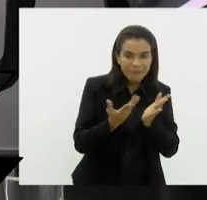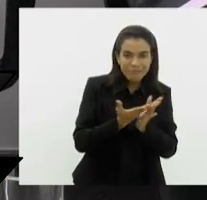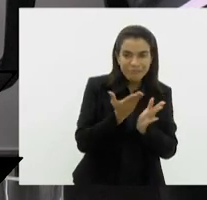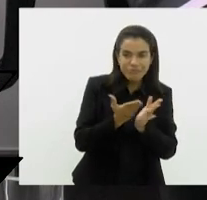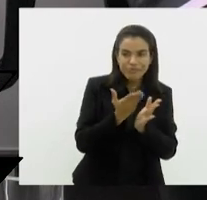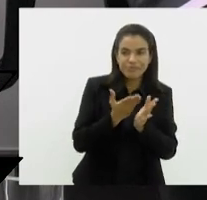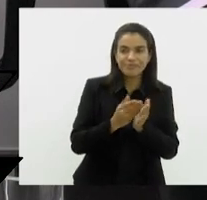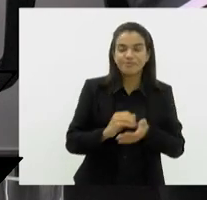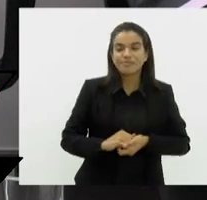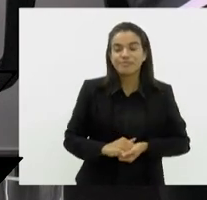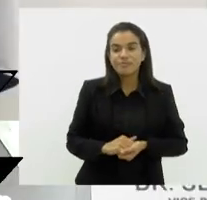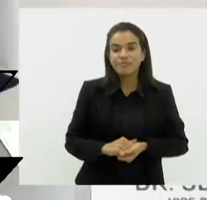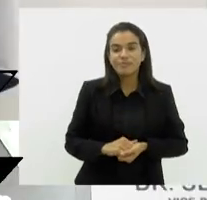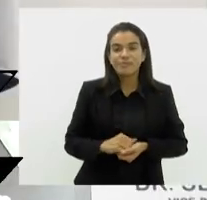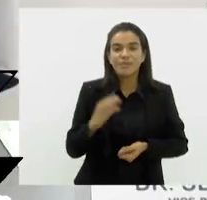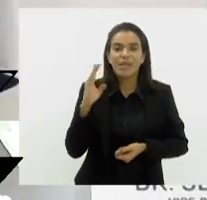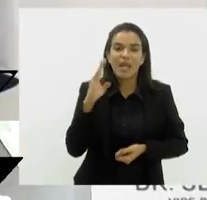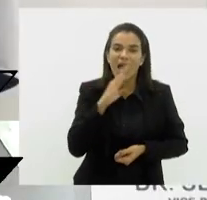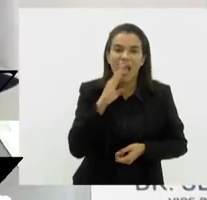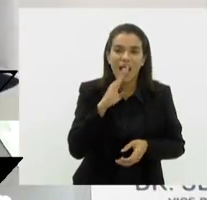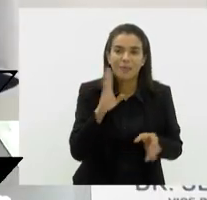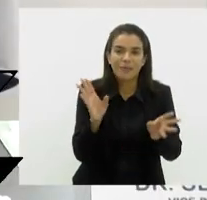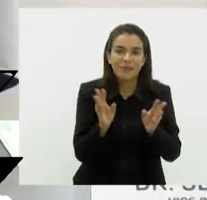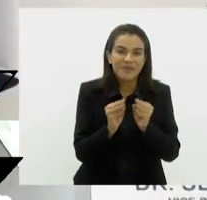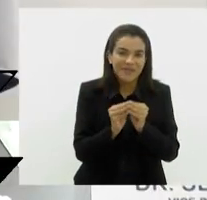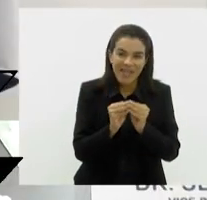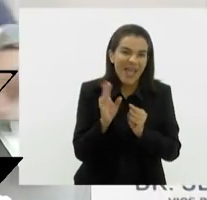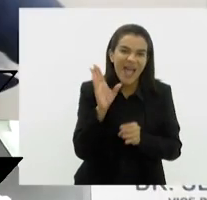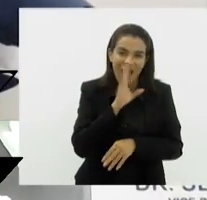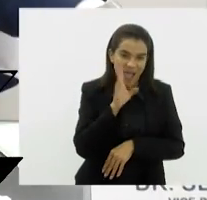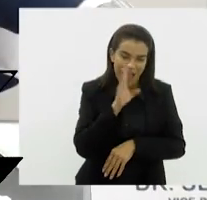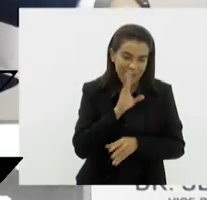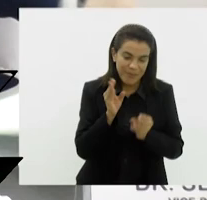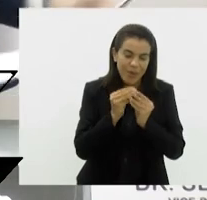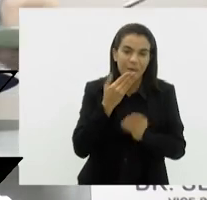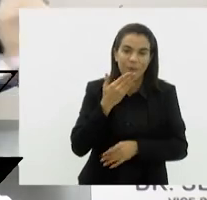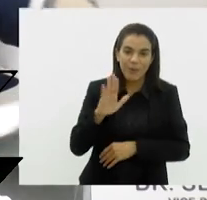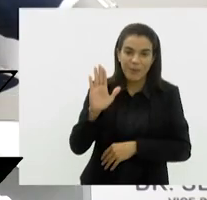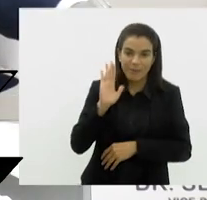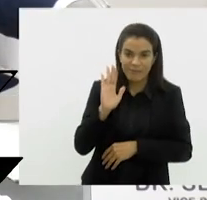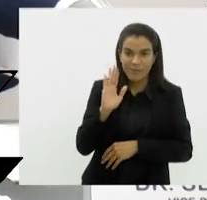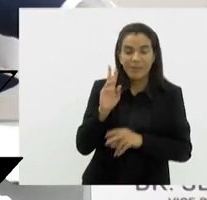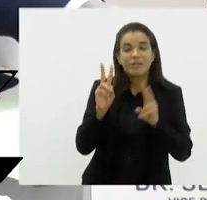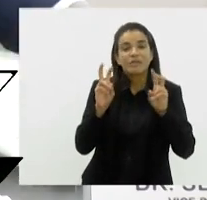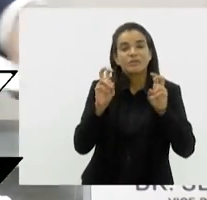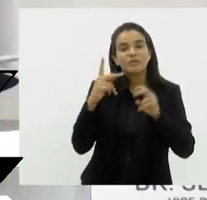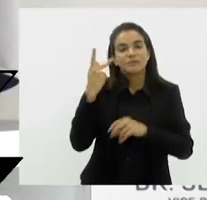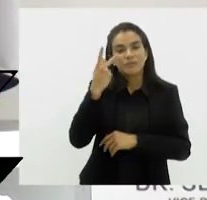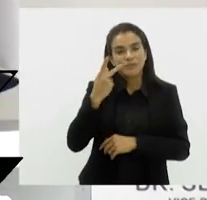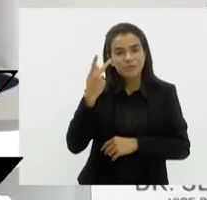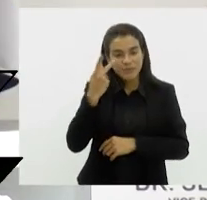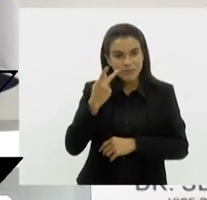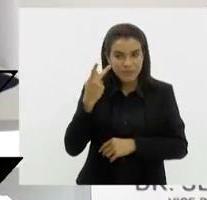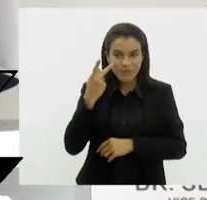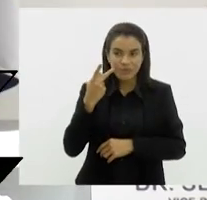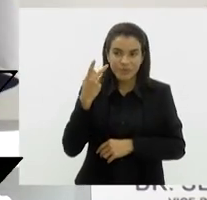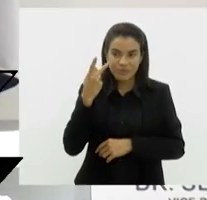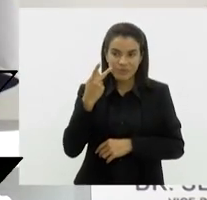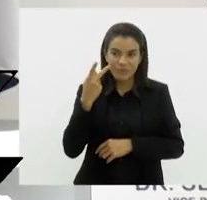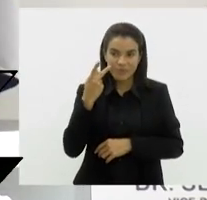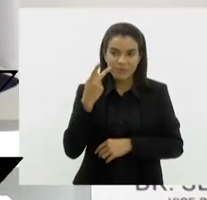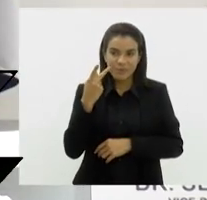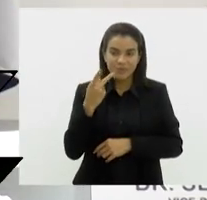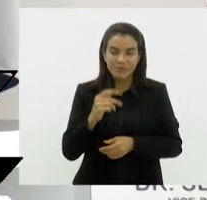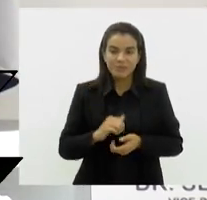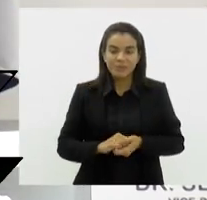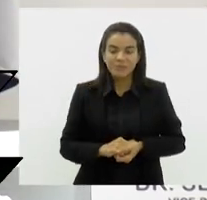última questão, muitíssimo breve. Essa realmente eu prometo. Que é de natureza política. Natureza política dirigida